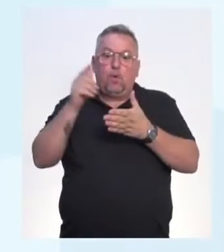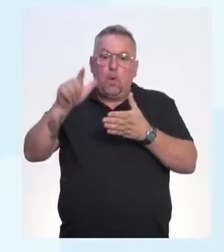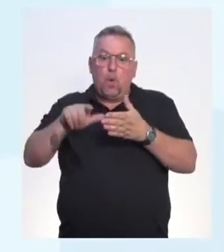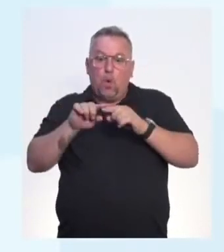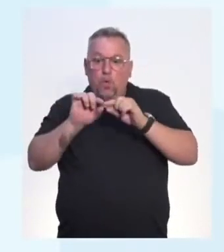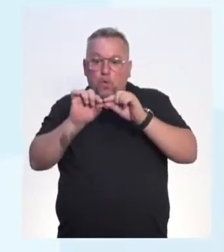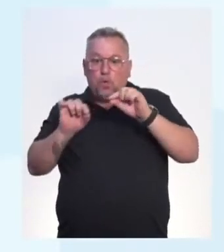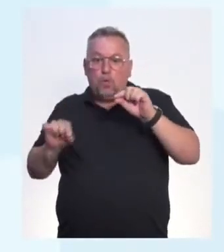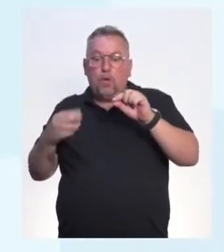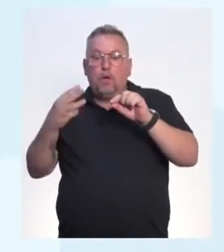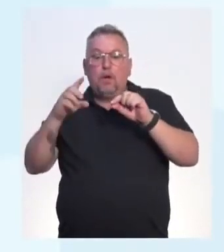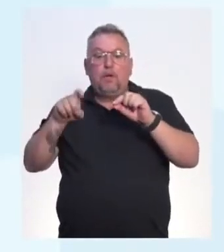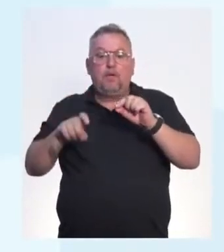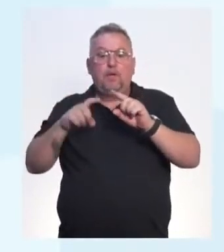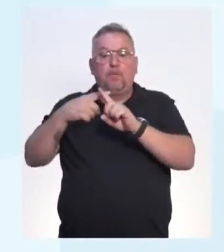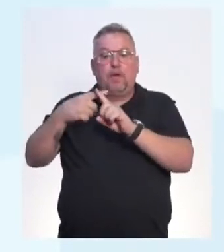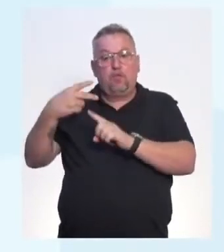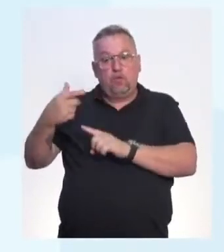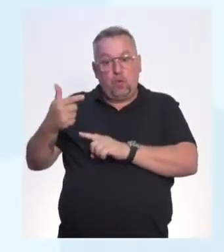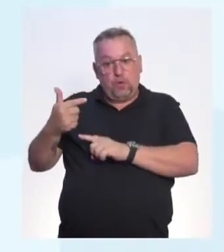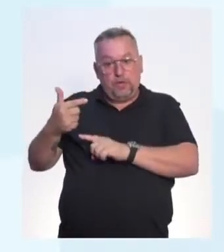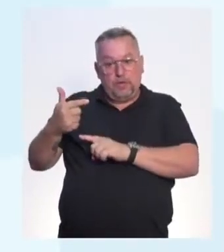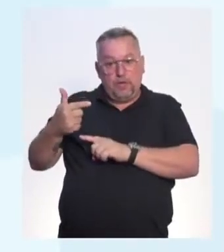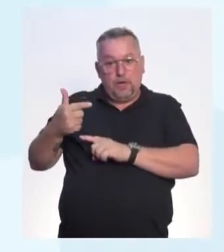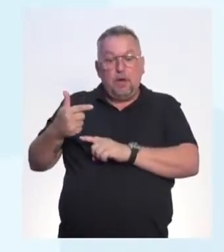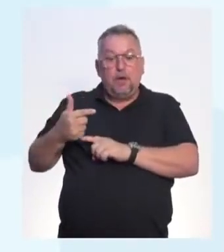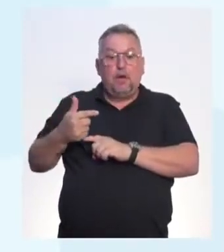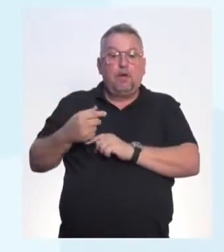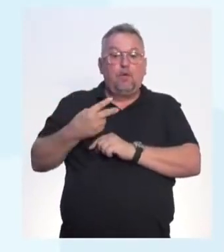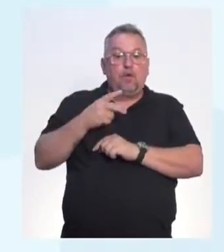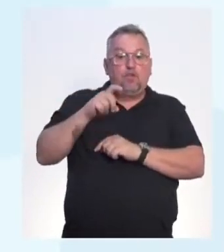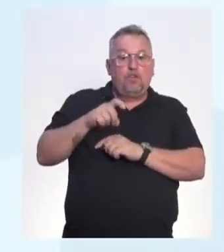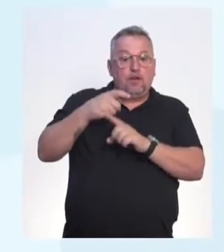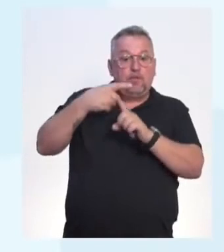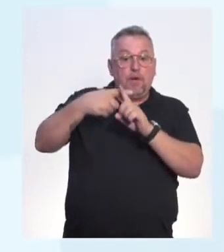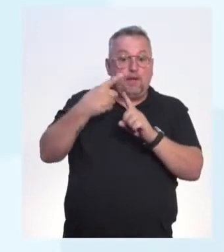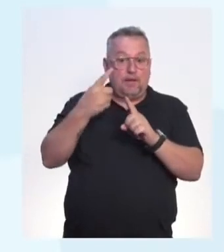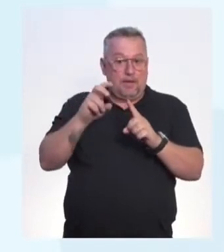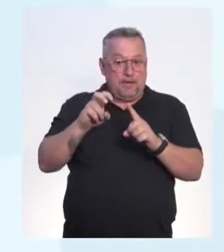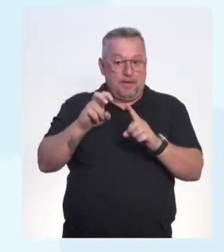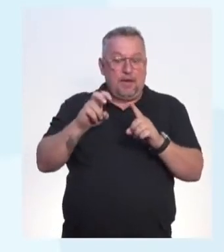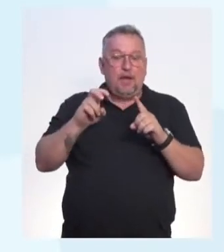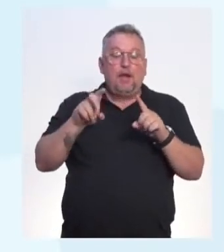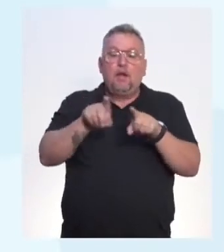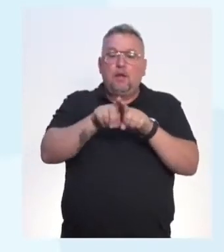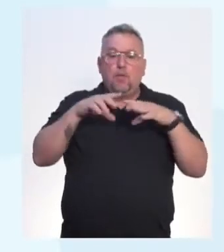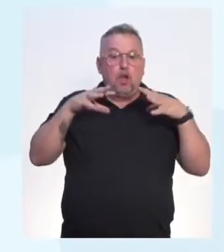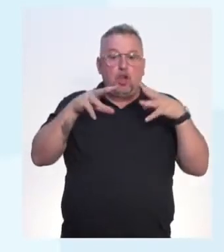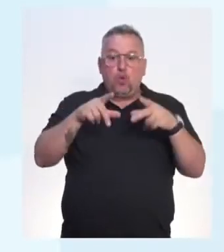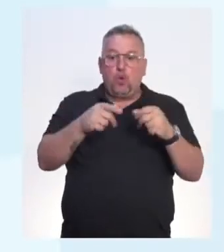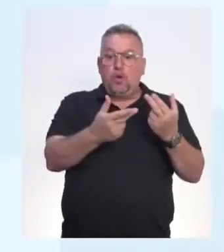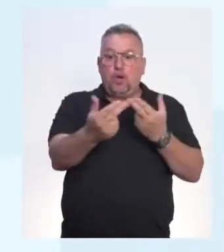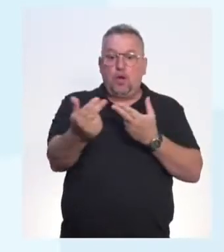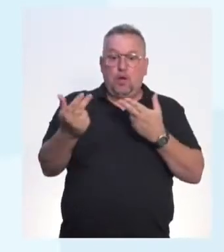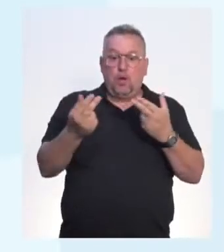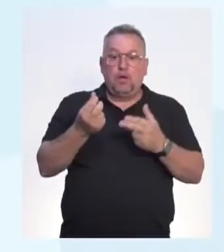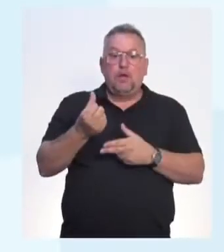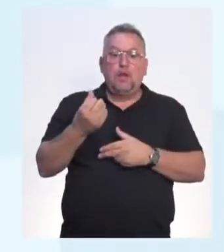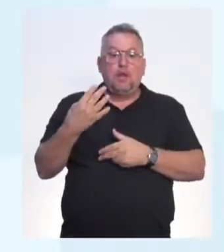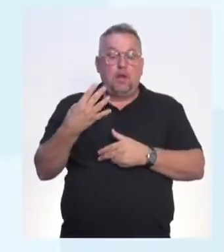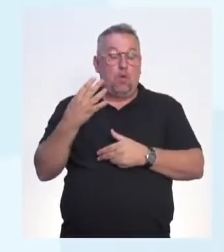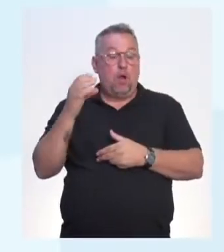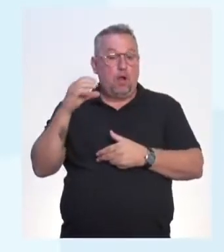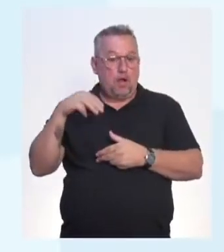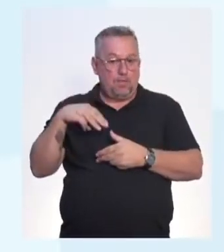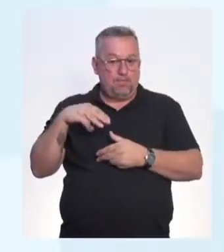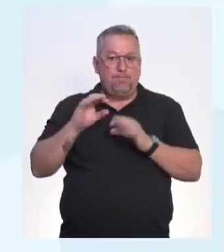lado, por exemplo, 3x mais 12, mais o terceiro lado, 2x mais 15. Isso tudo vai ser igual a 64.